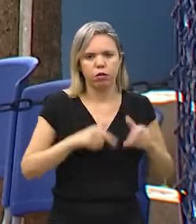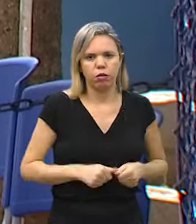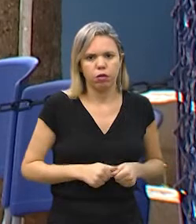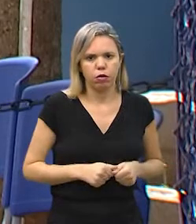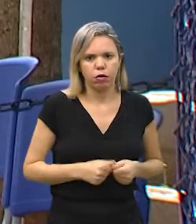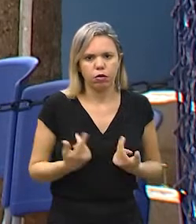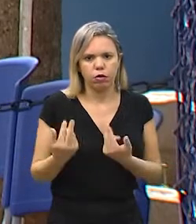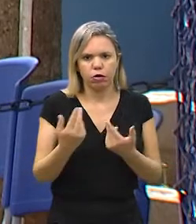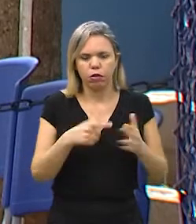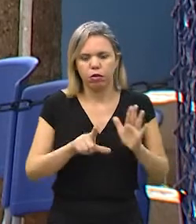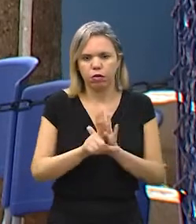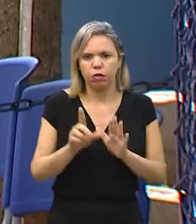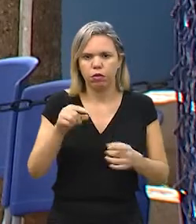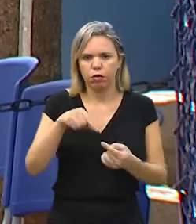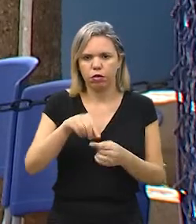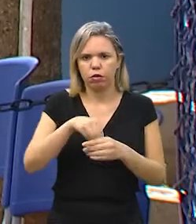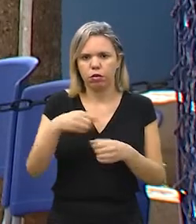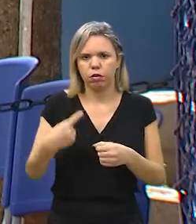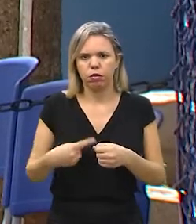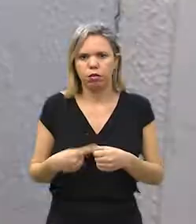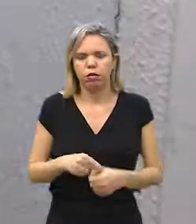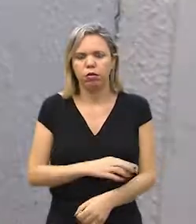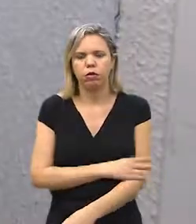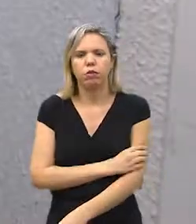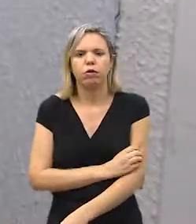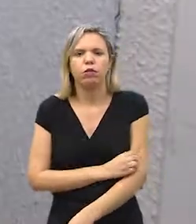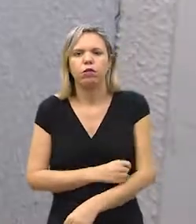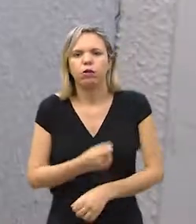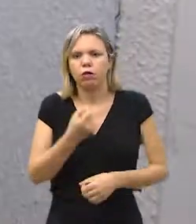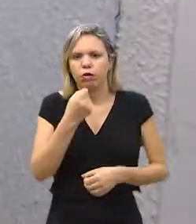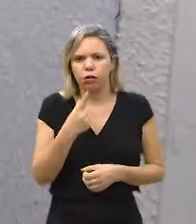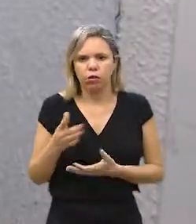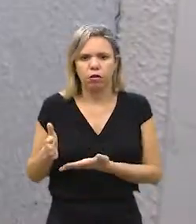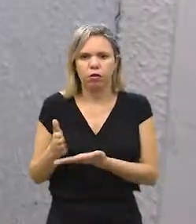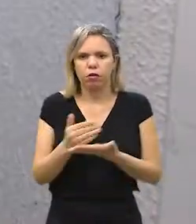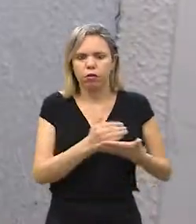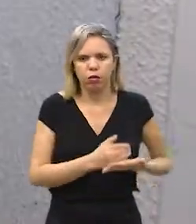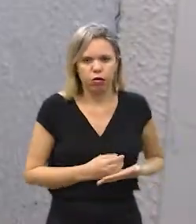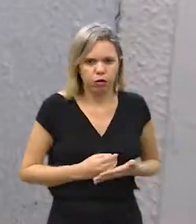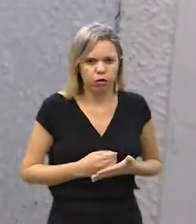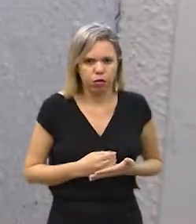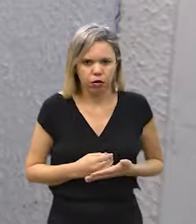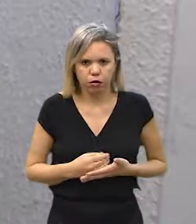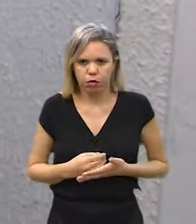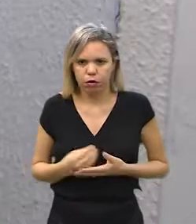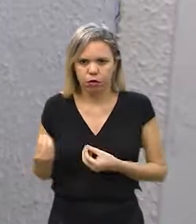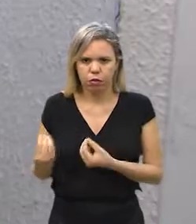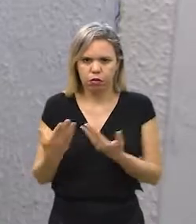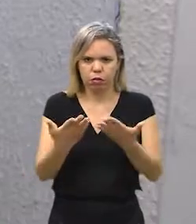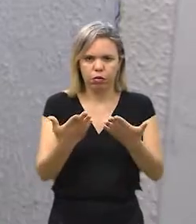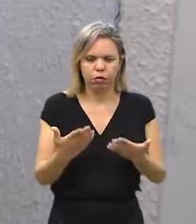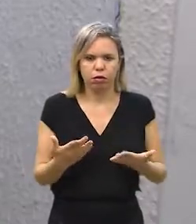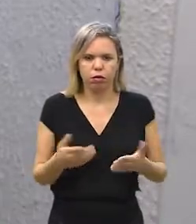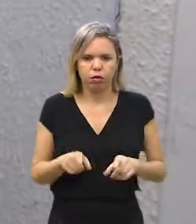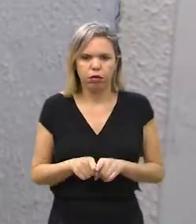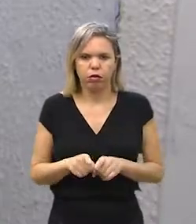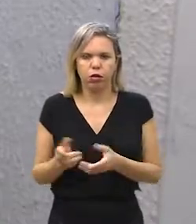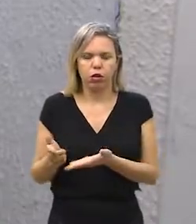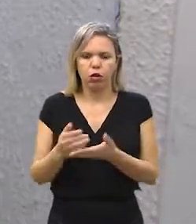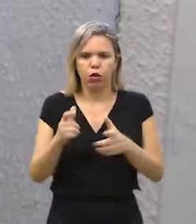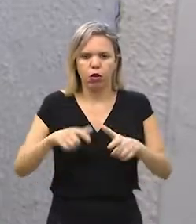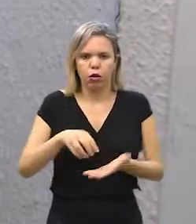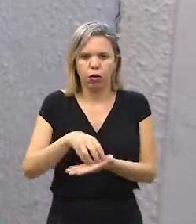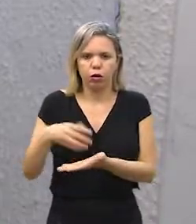incineração conforme leis já vigente no município esses remédios são arrecadados e são levados em